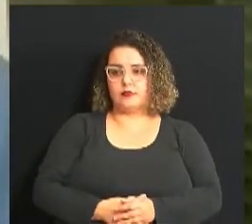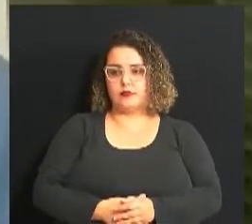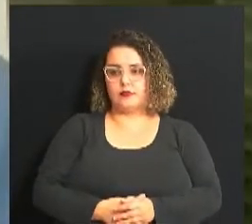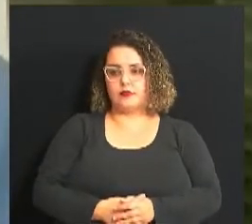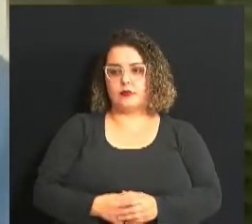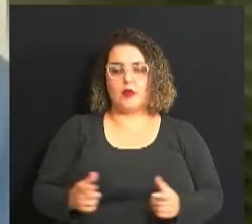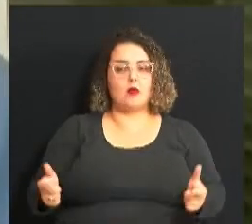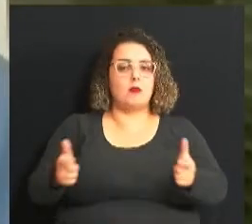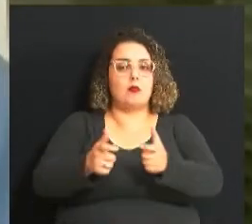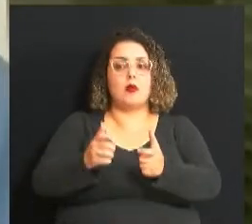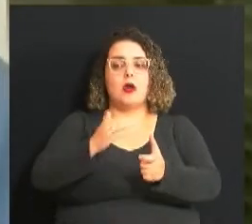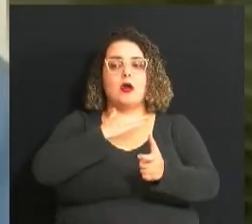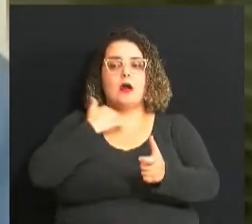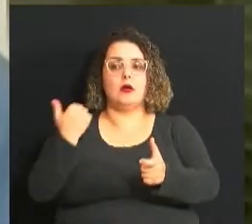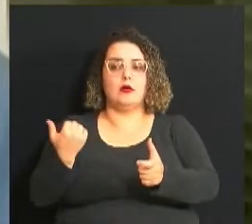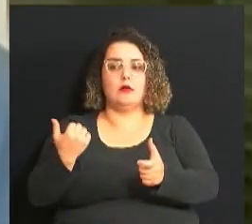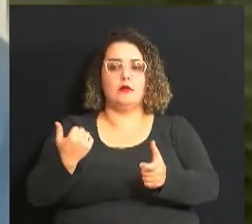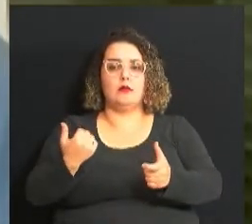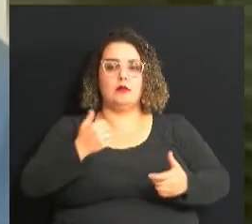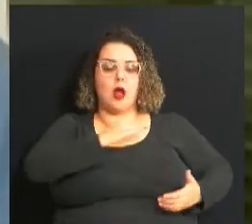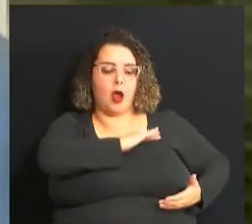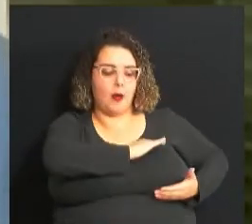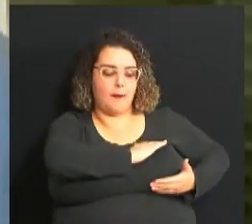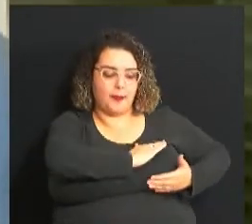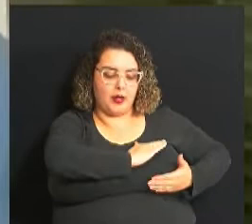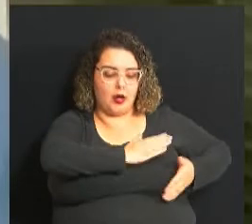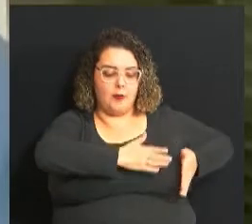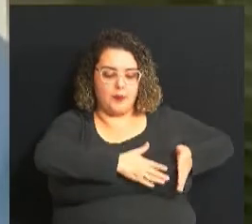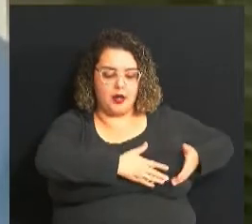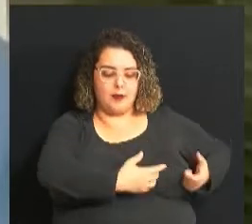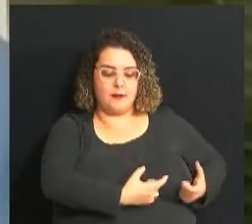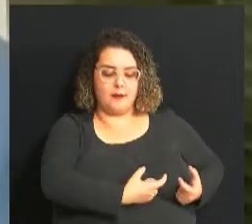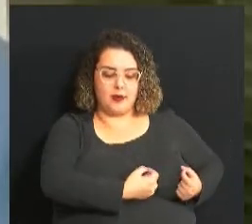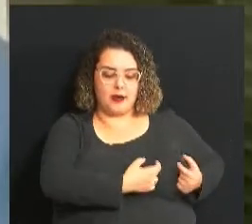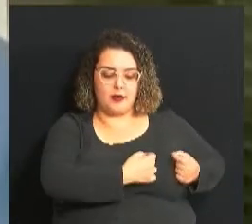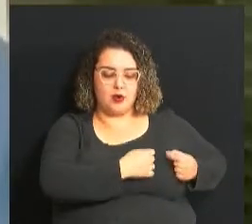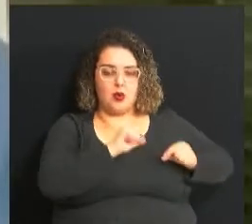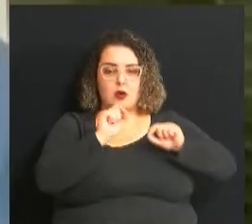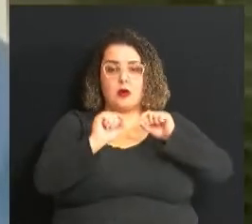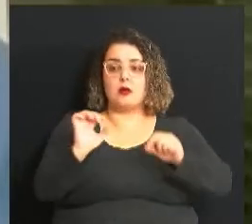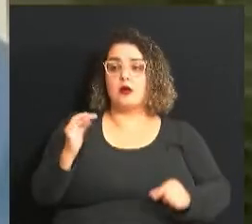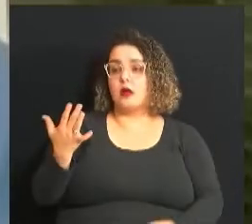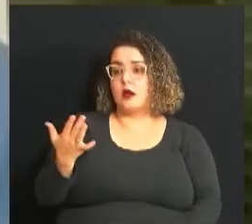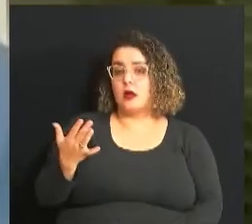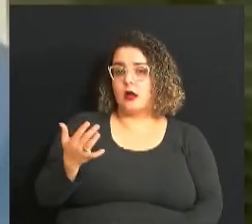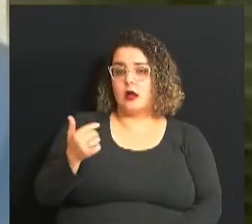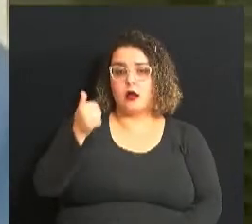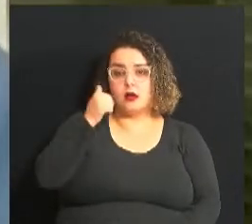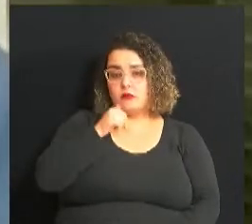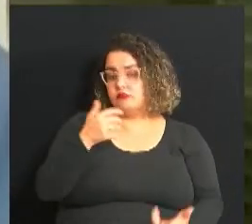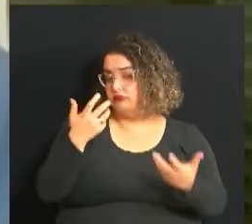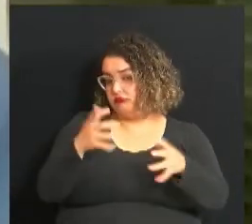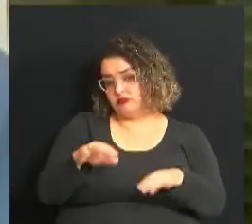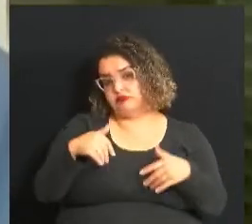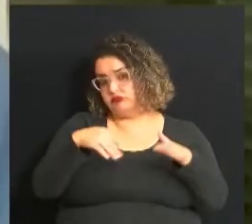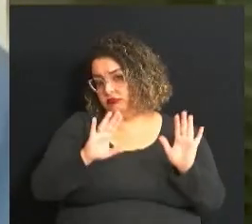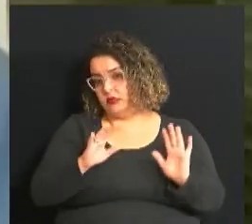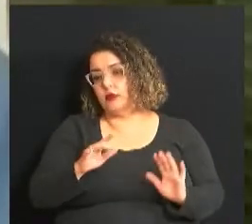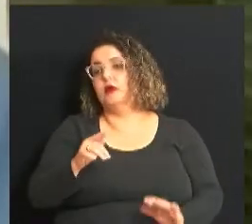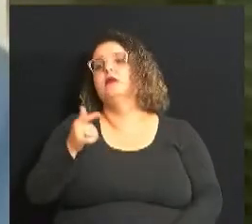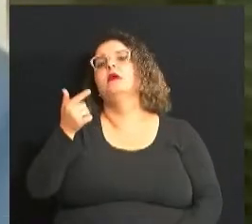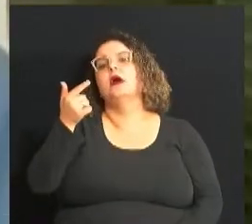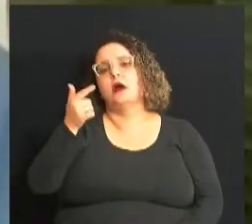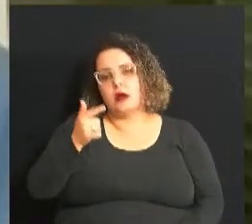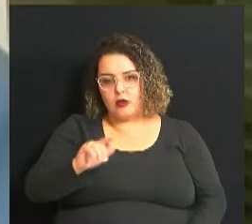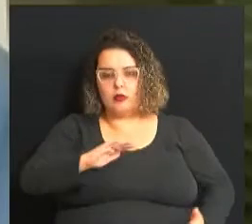de mortalidade do câncer de mama. O que vai acontecer? A mulher ela não vai querer saber disso, ela vai continuar fazendo